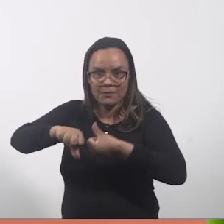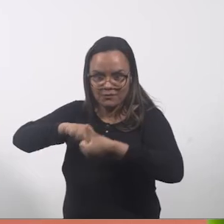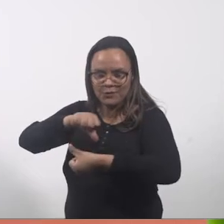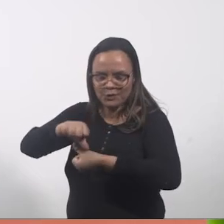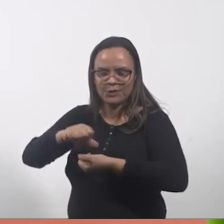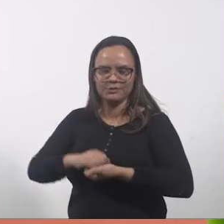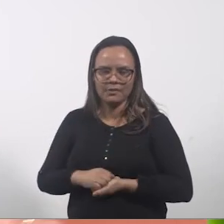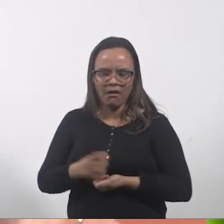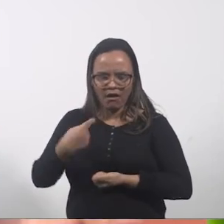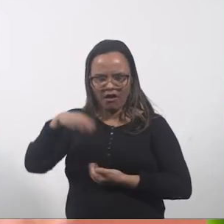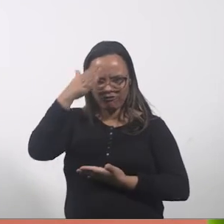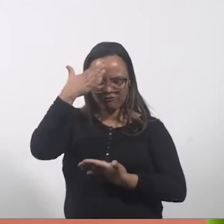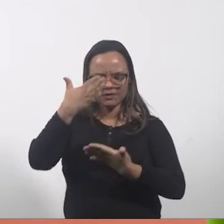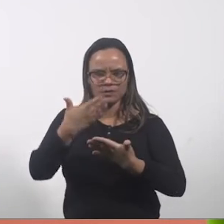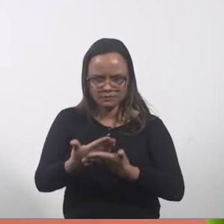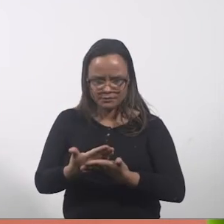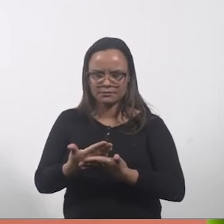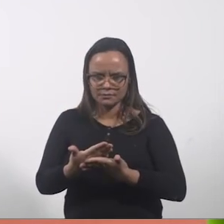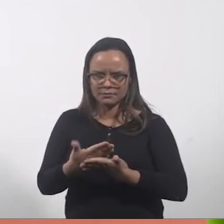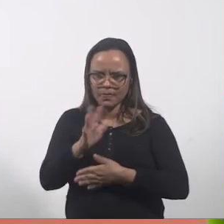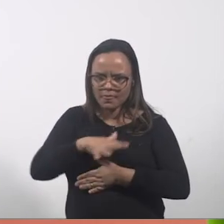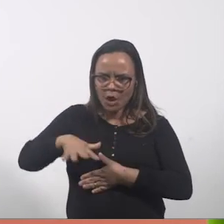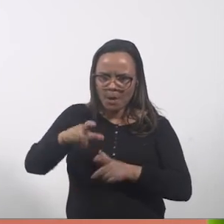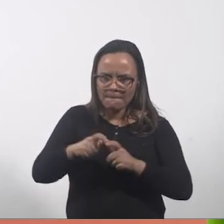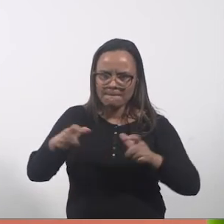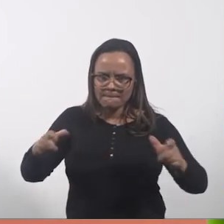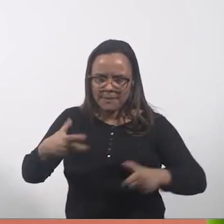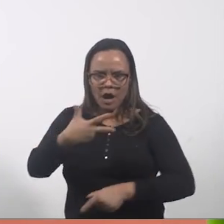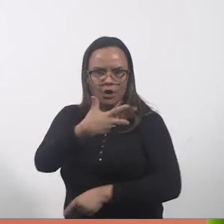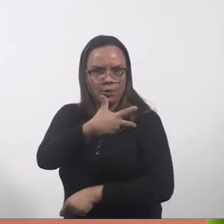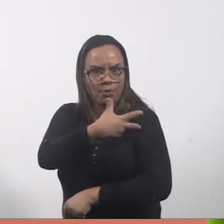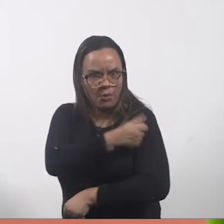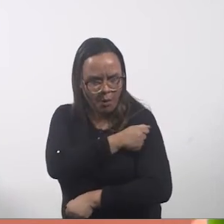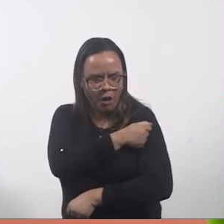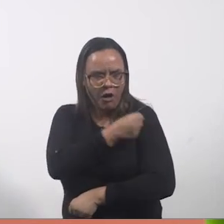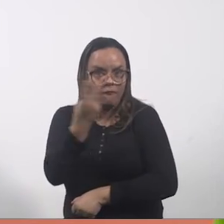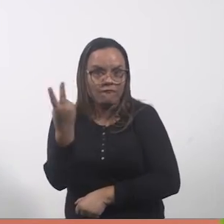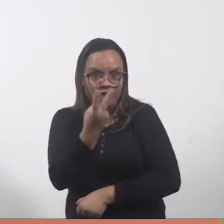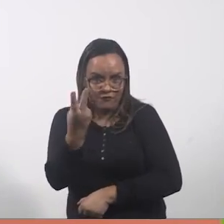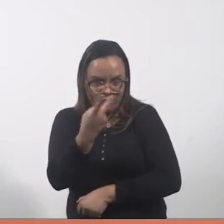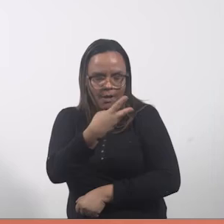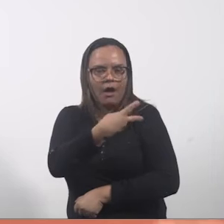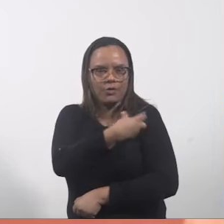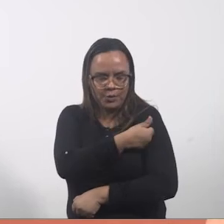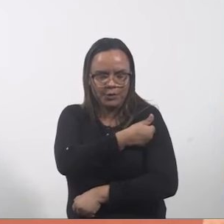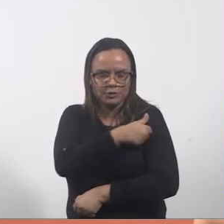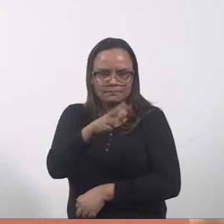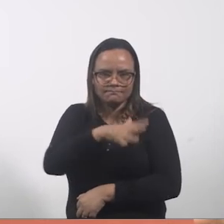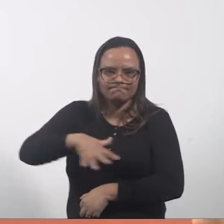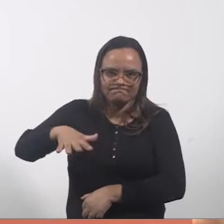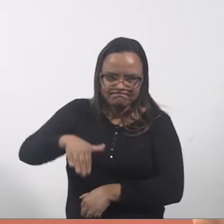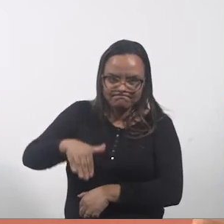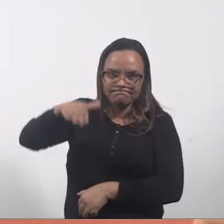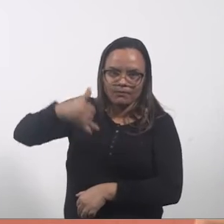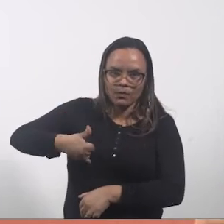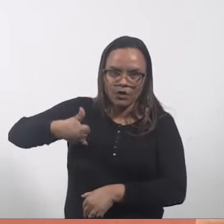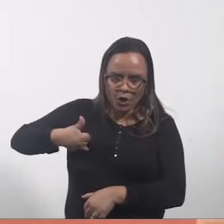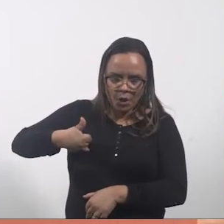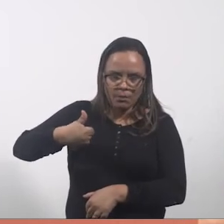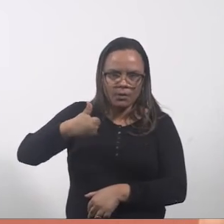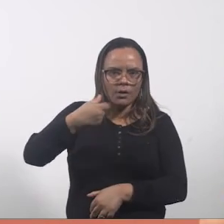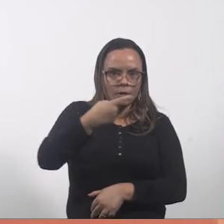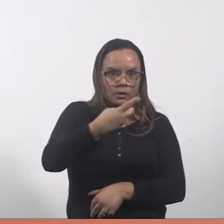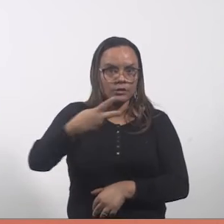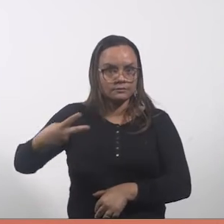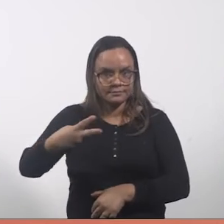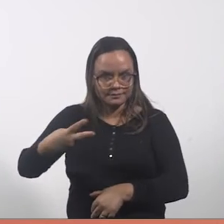alterado. Então nós acreditamos que esse volume de vacinação de segunda dose para a população acima de 12 anos,